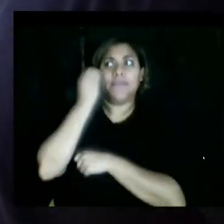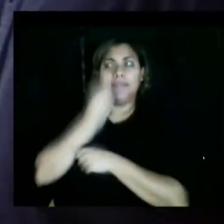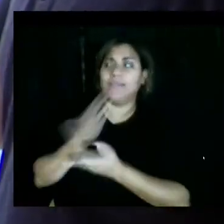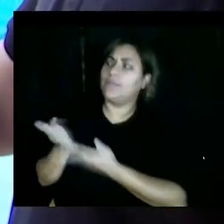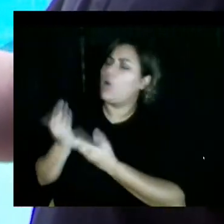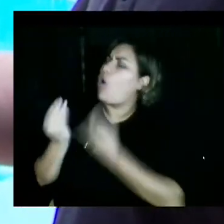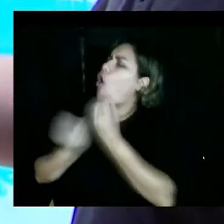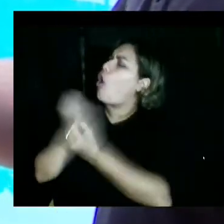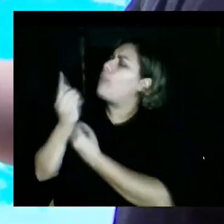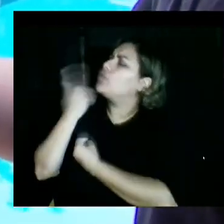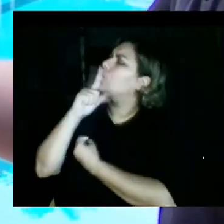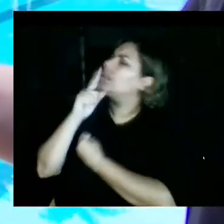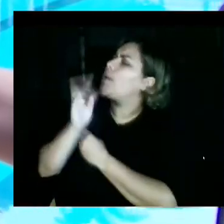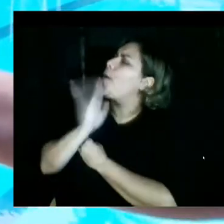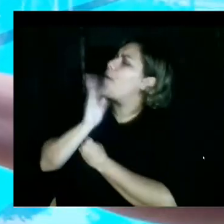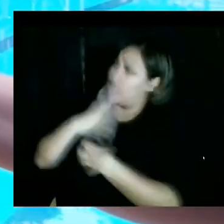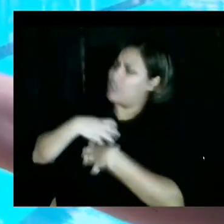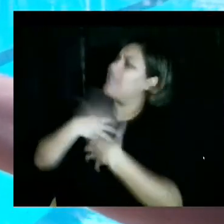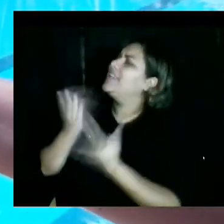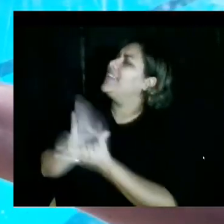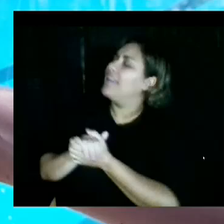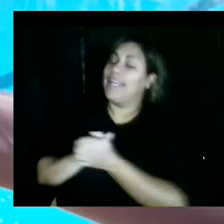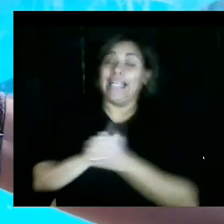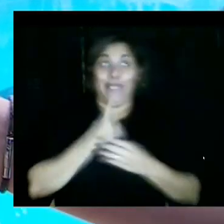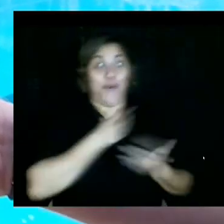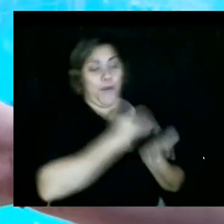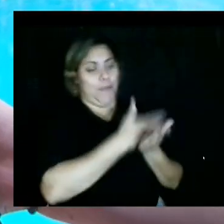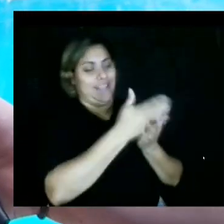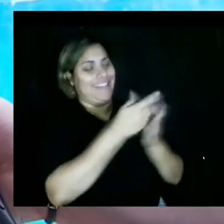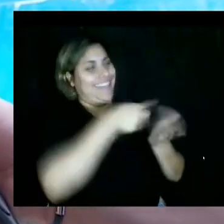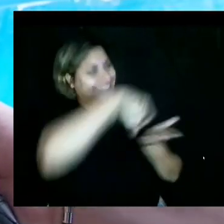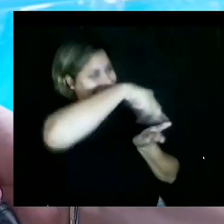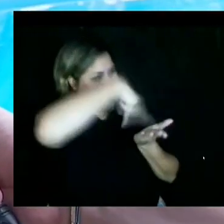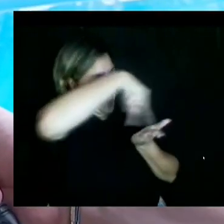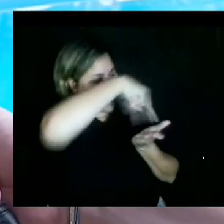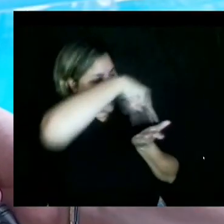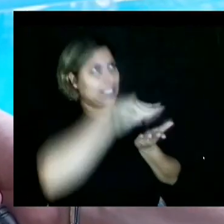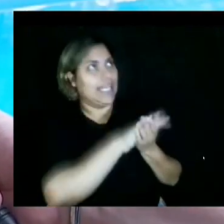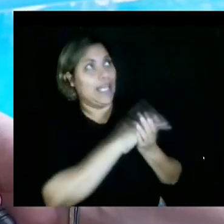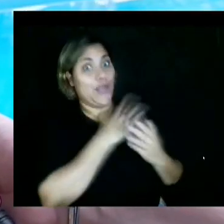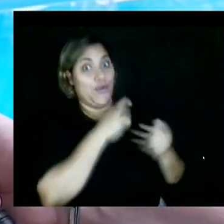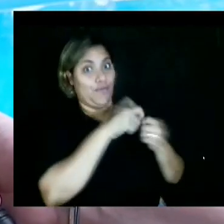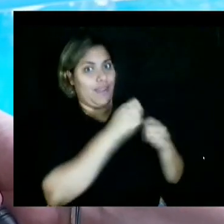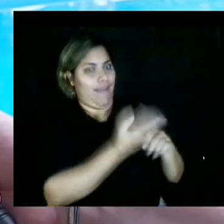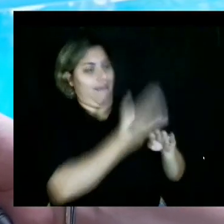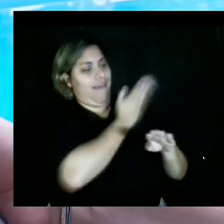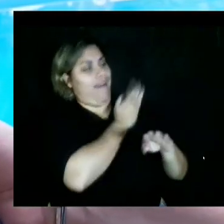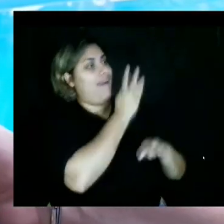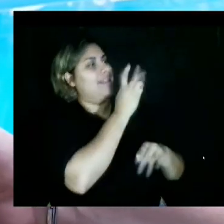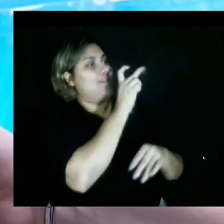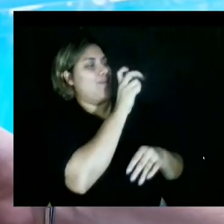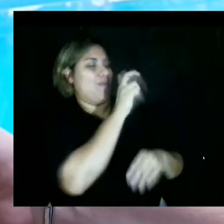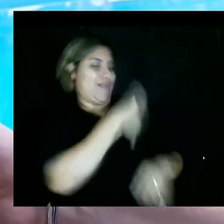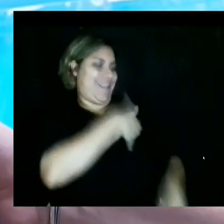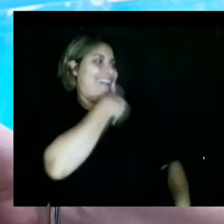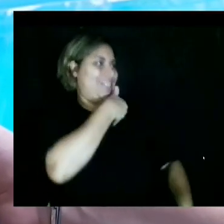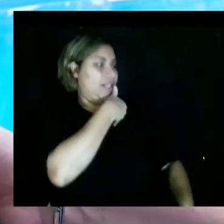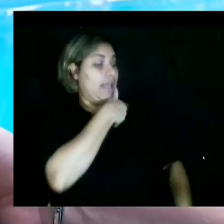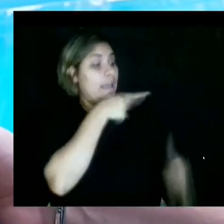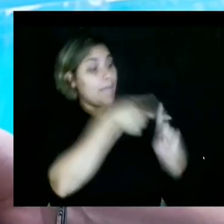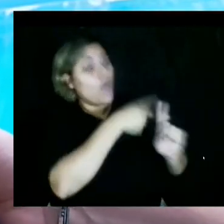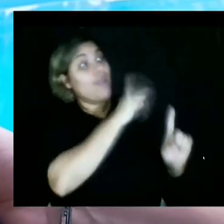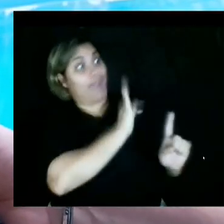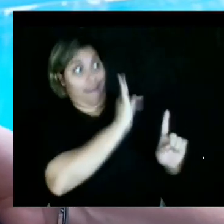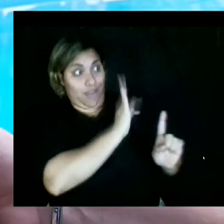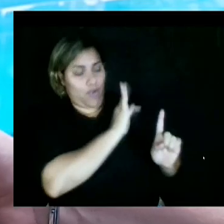modalidade? Eu comecei na ginástica, né? Eu fiz ginástica desde os meus 5 anos e aí o meu técnico da ginástica